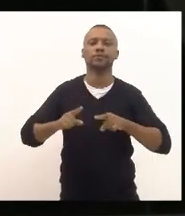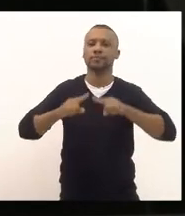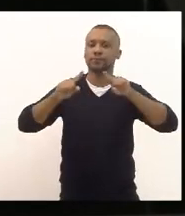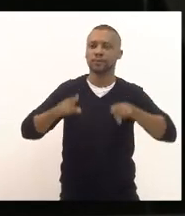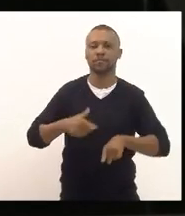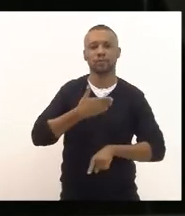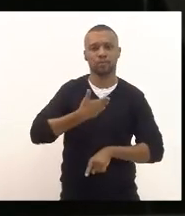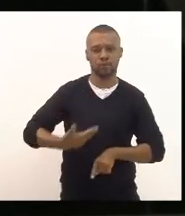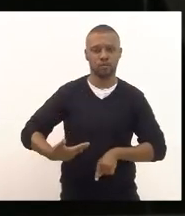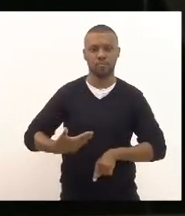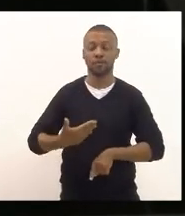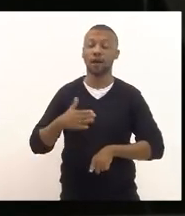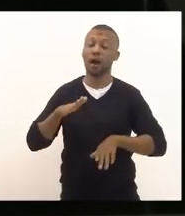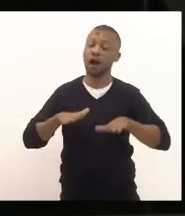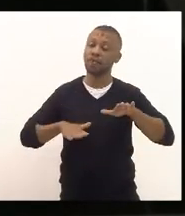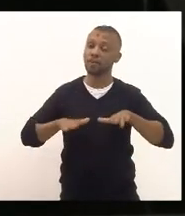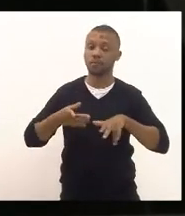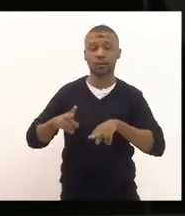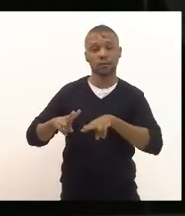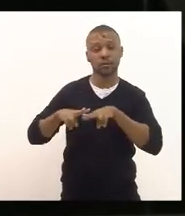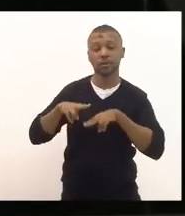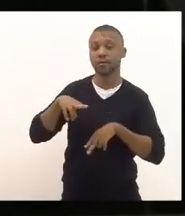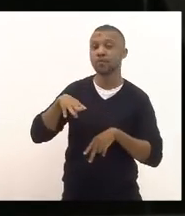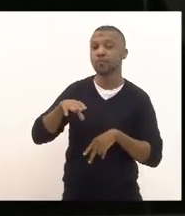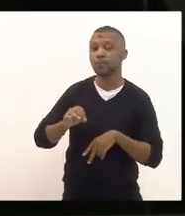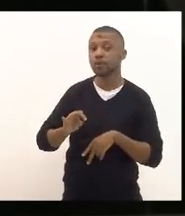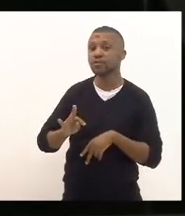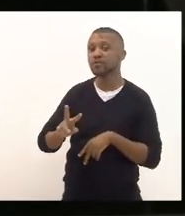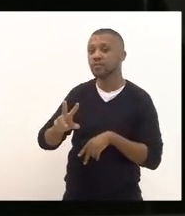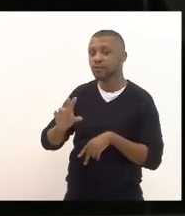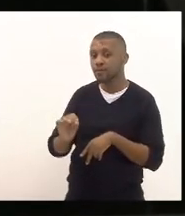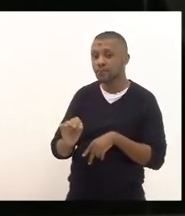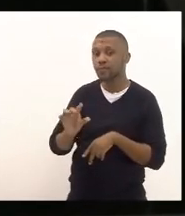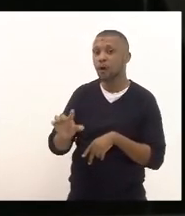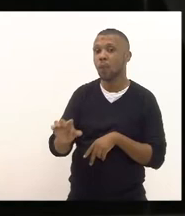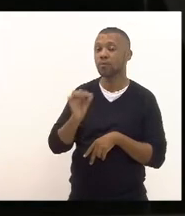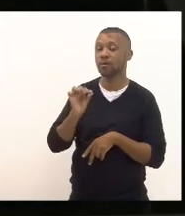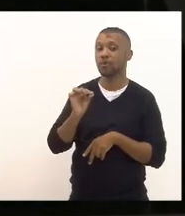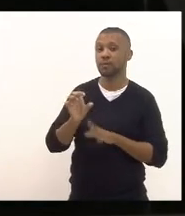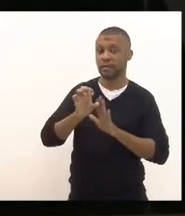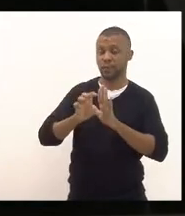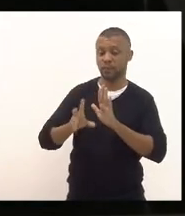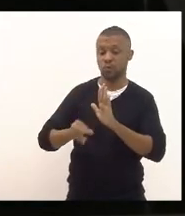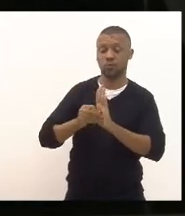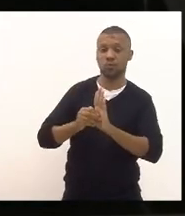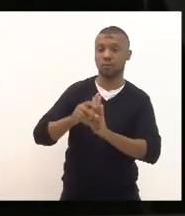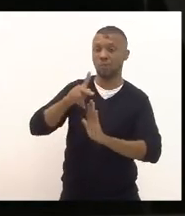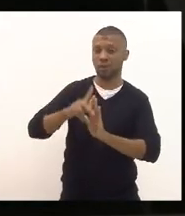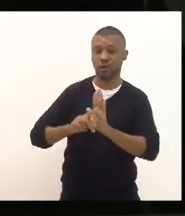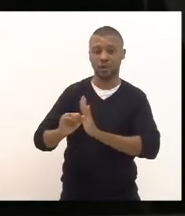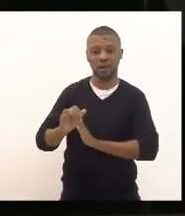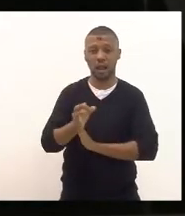Públicos talvez por esse motivo tenha feito uma opção de não emendar esse projeto não vai aqui nenhum tipo